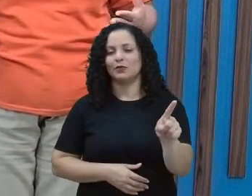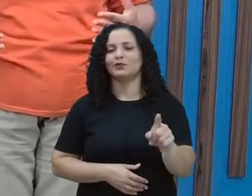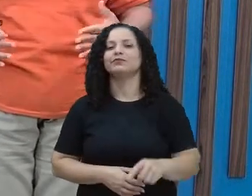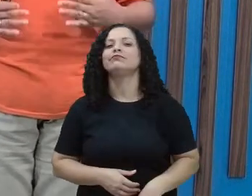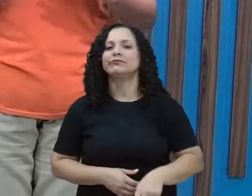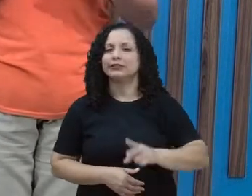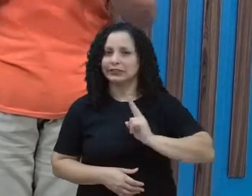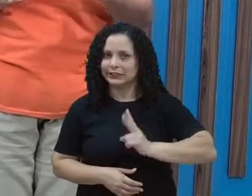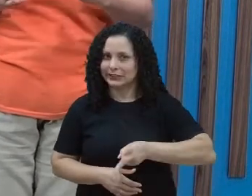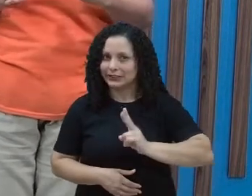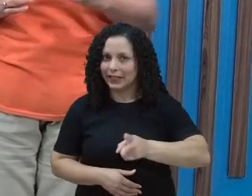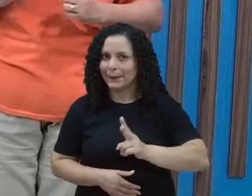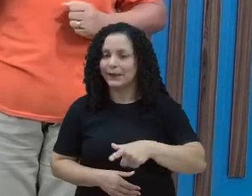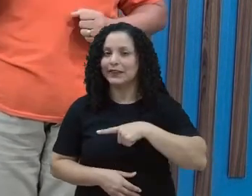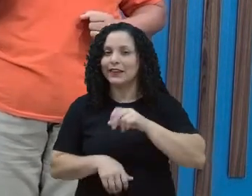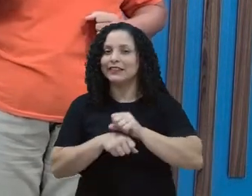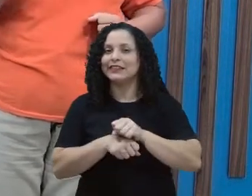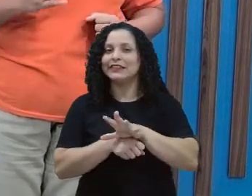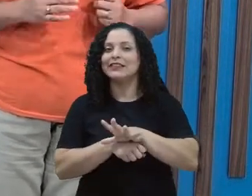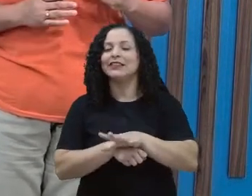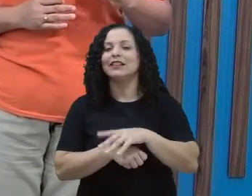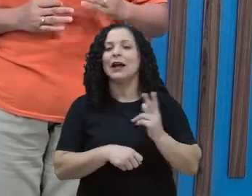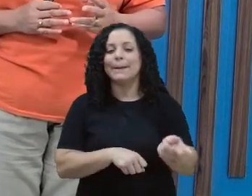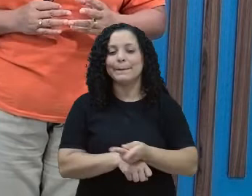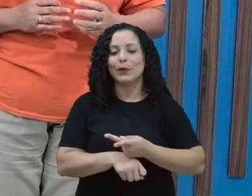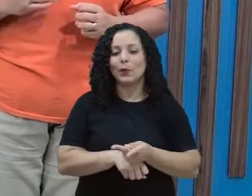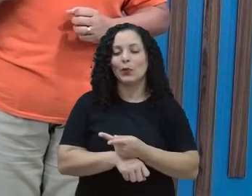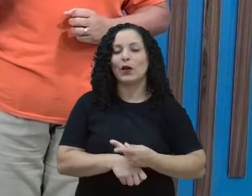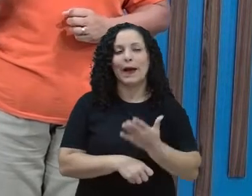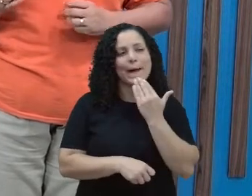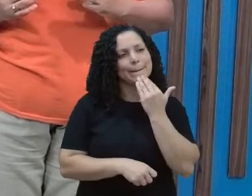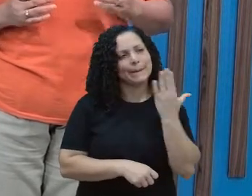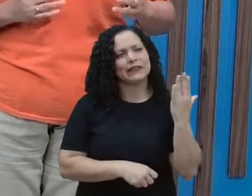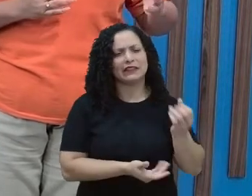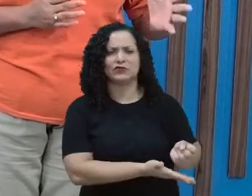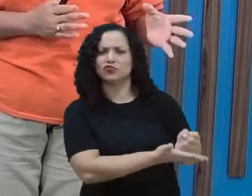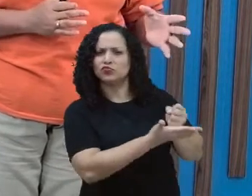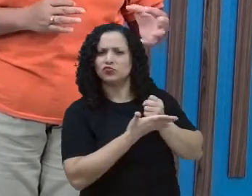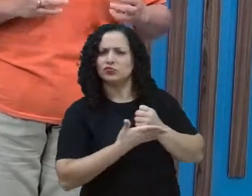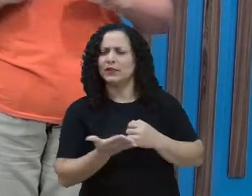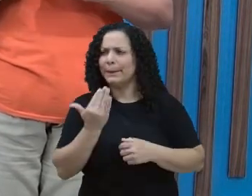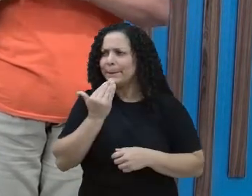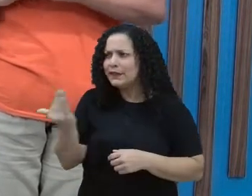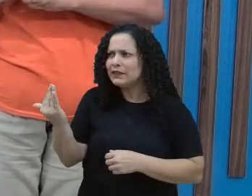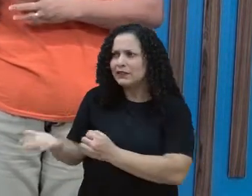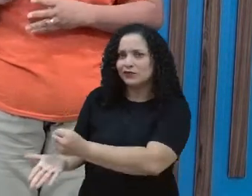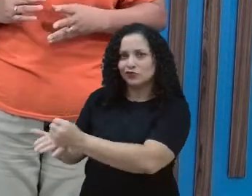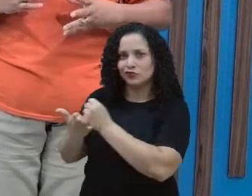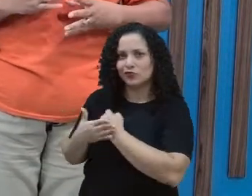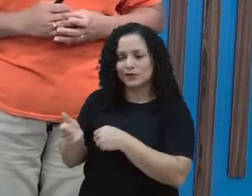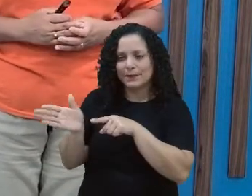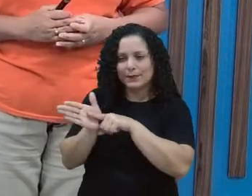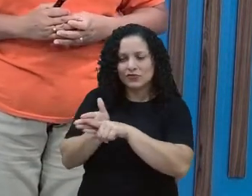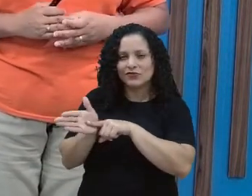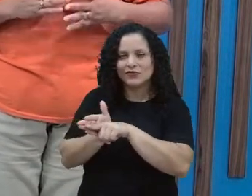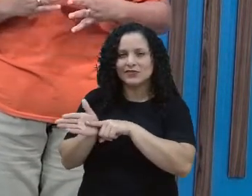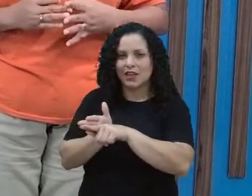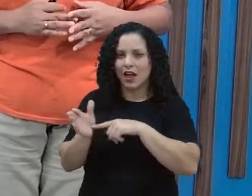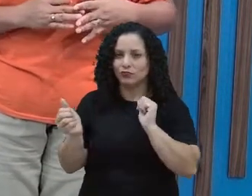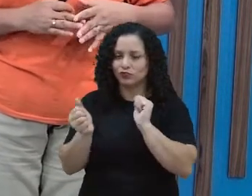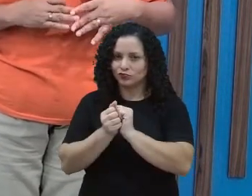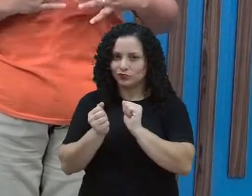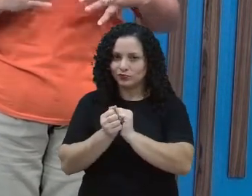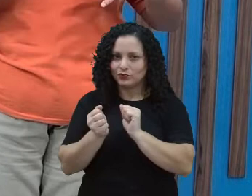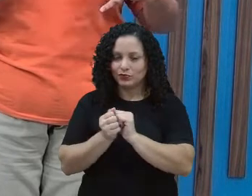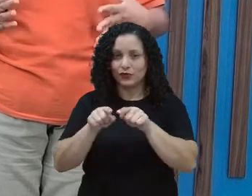como sempre, a dica é: procurem ajuda, peça ajuda para alguém da família pesquisar com vocês. E vocês